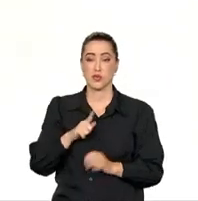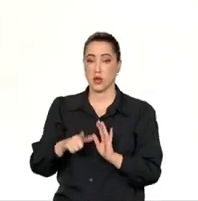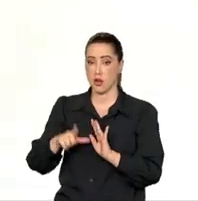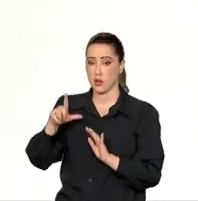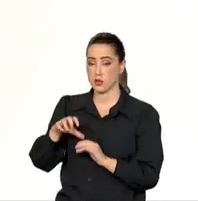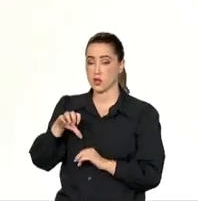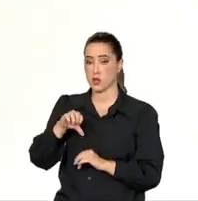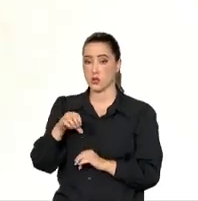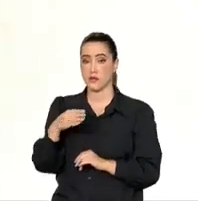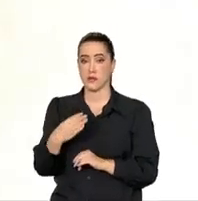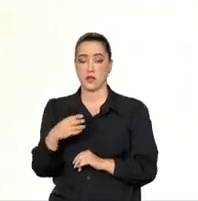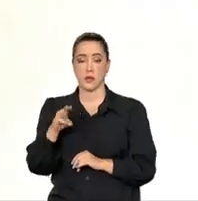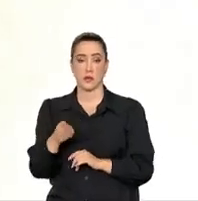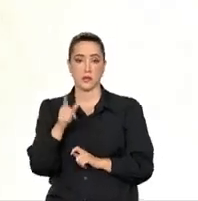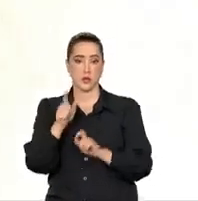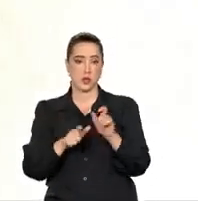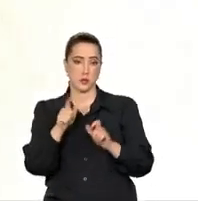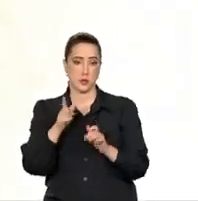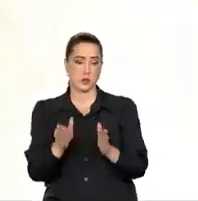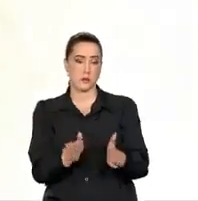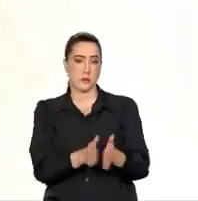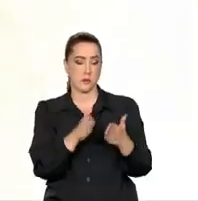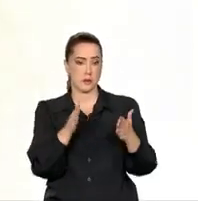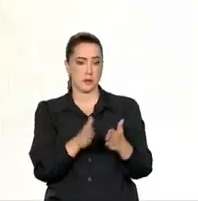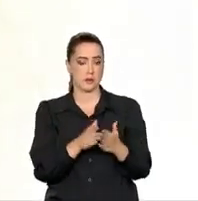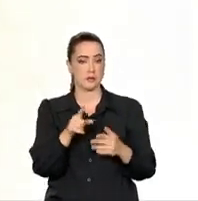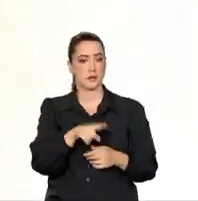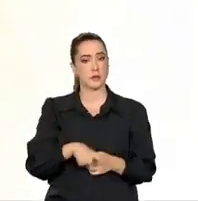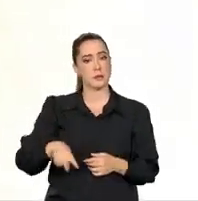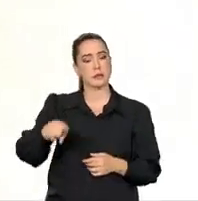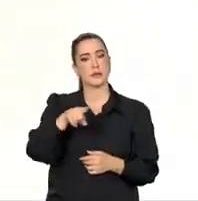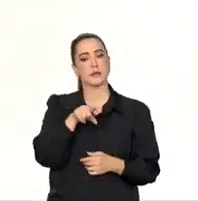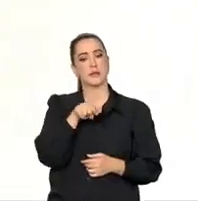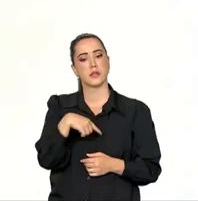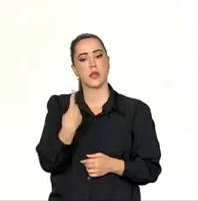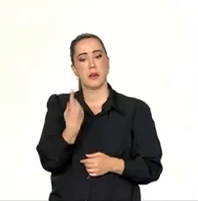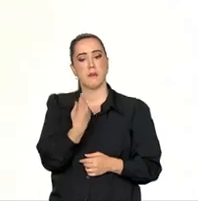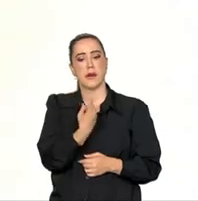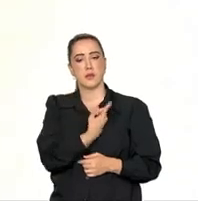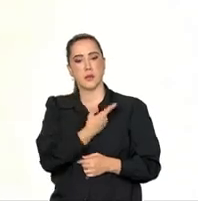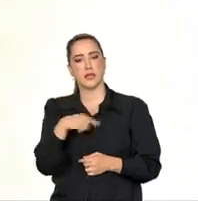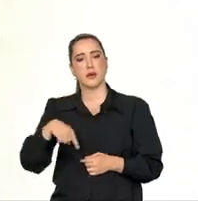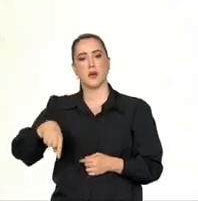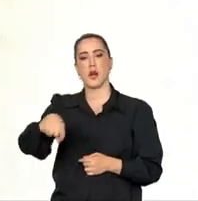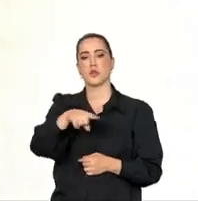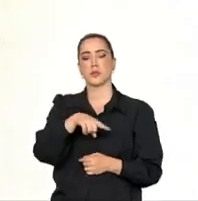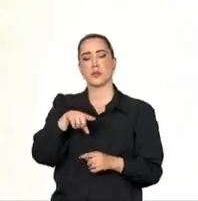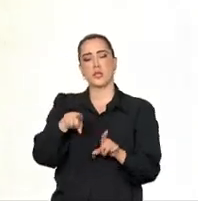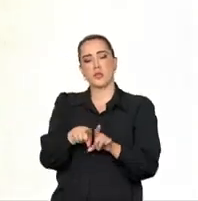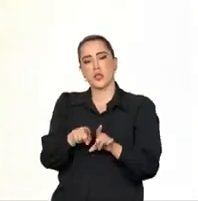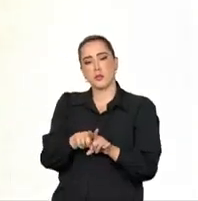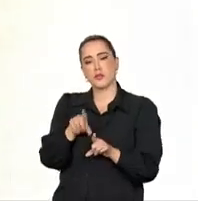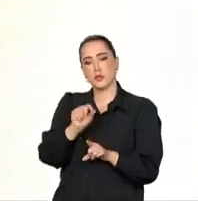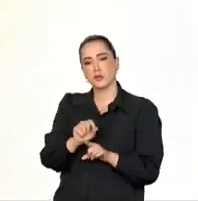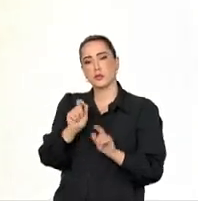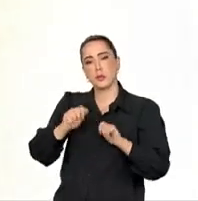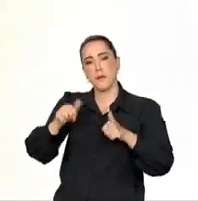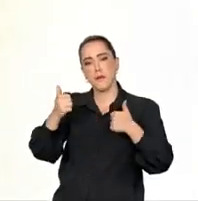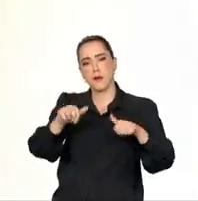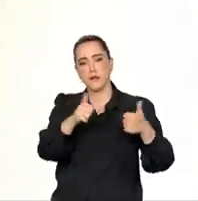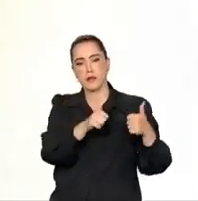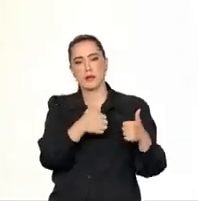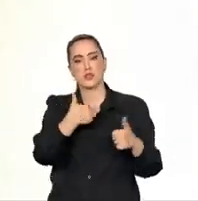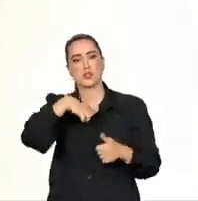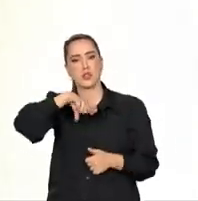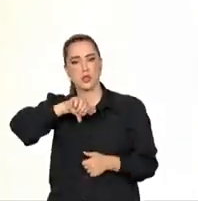mil pessoas na pobreza. No meio disso, aí nós estamos falando de aproximadamente 19